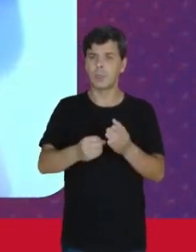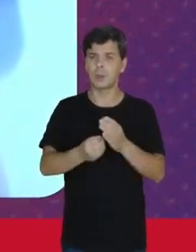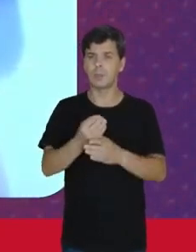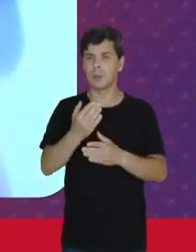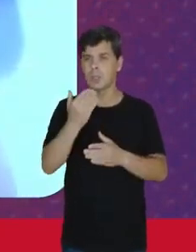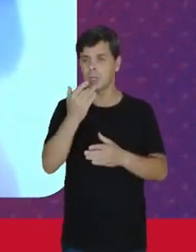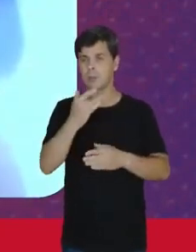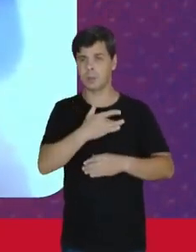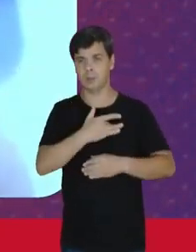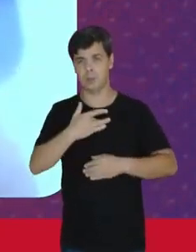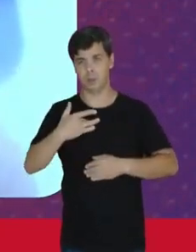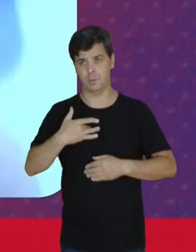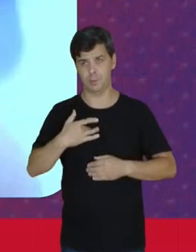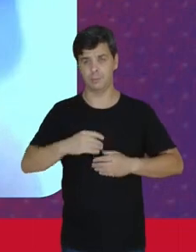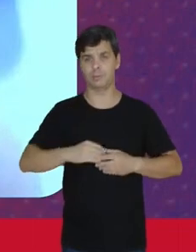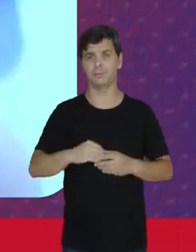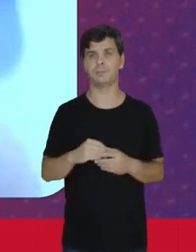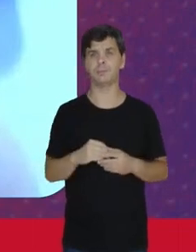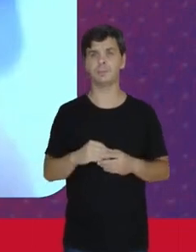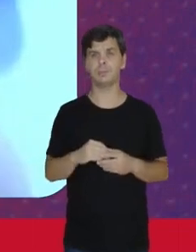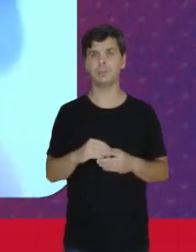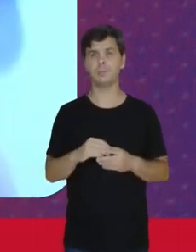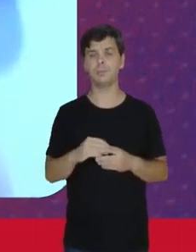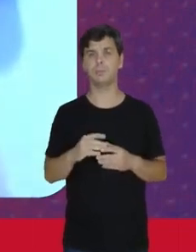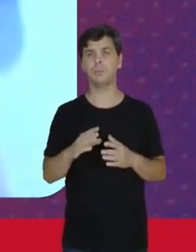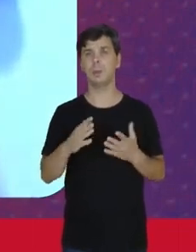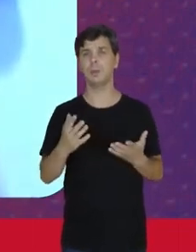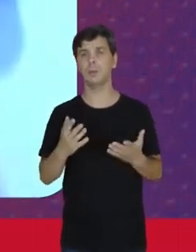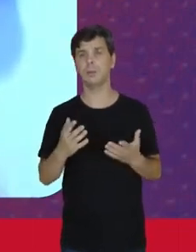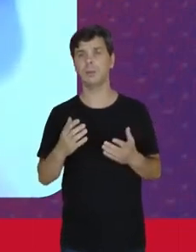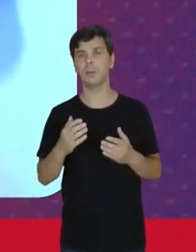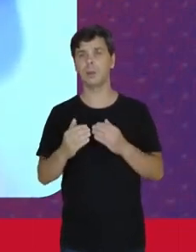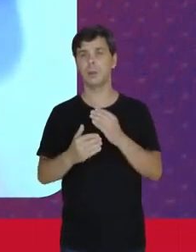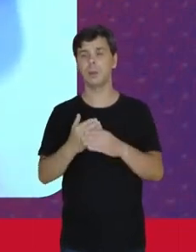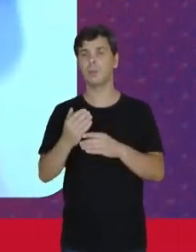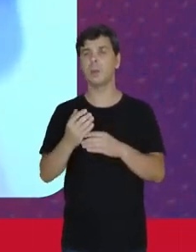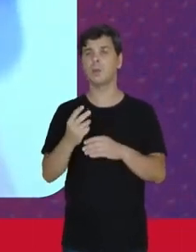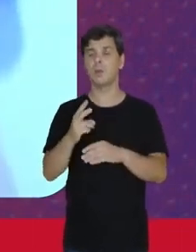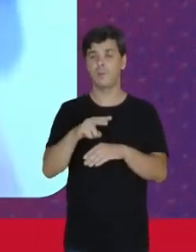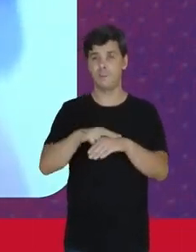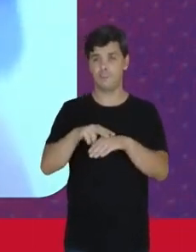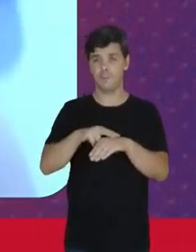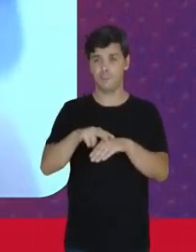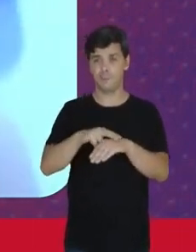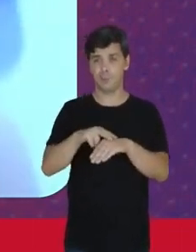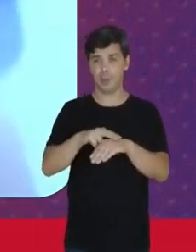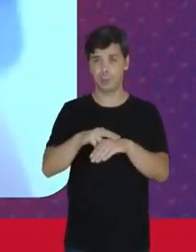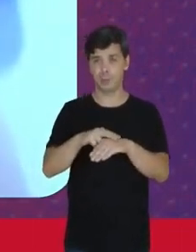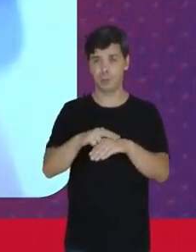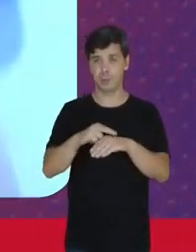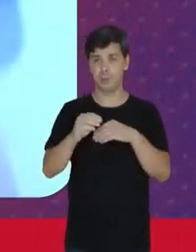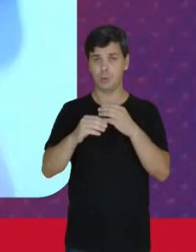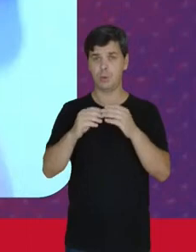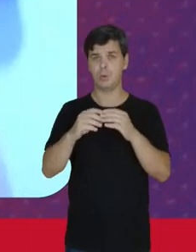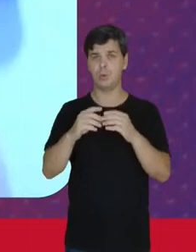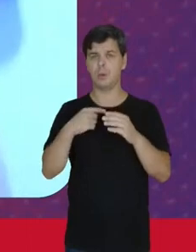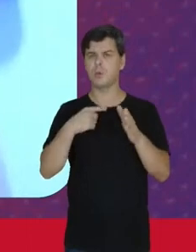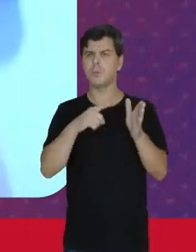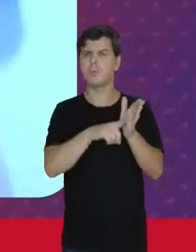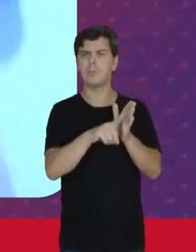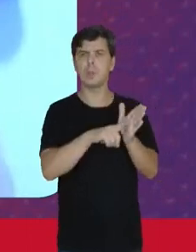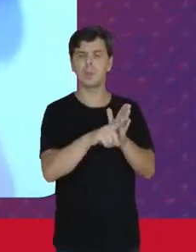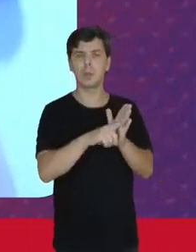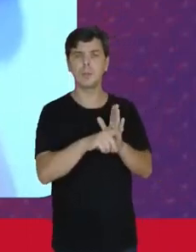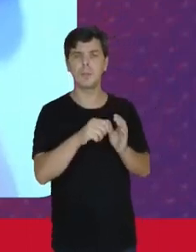do alimento saudável. Inclusive, quando veio a Revolução Verde, houve muito questionamento